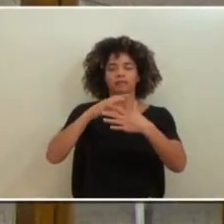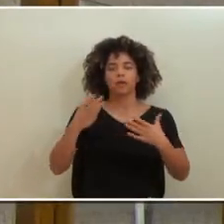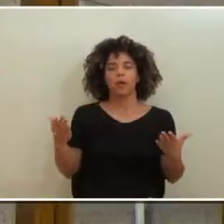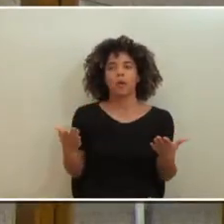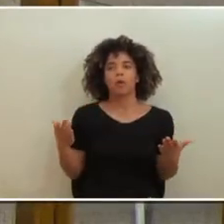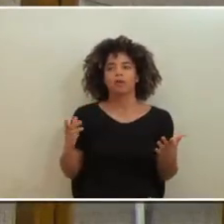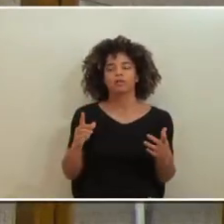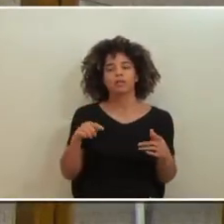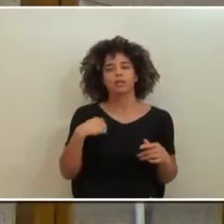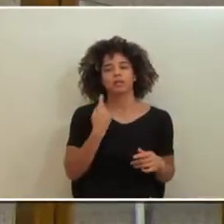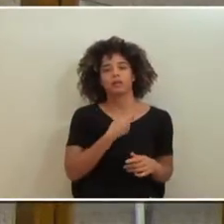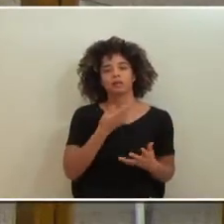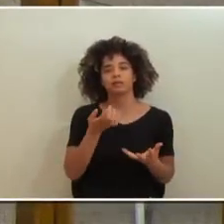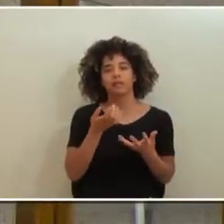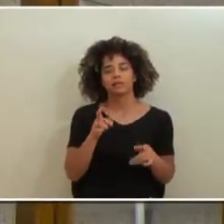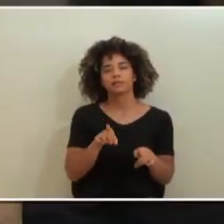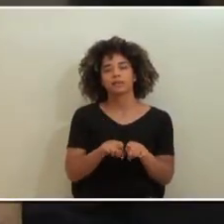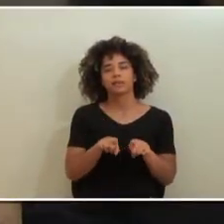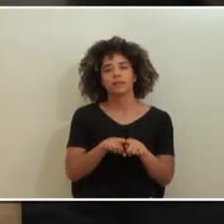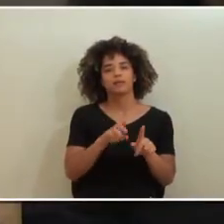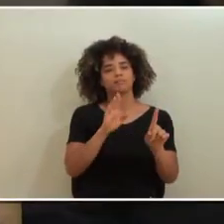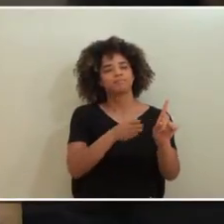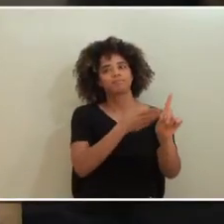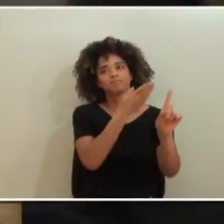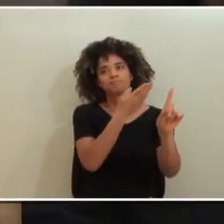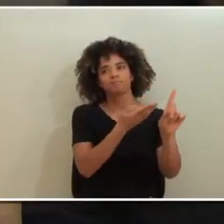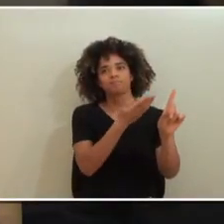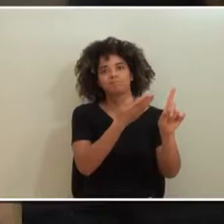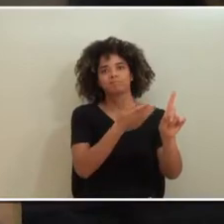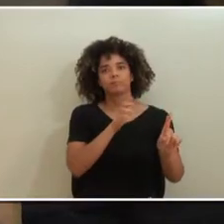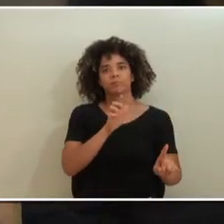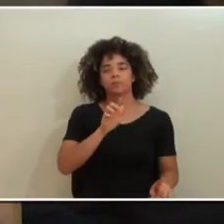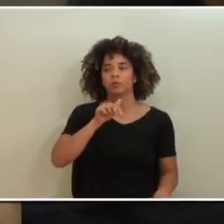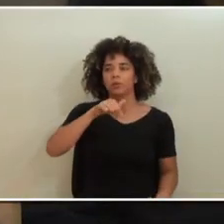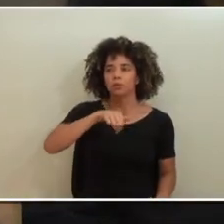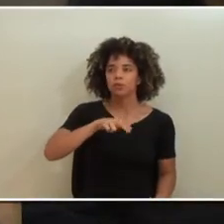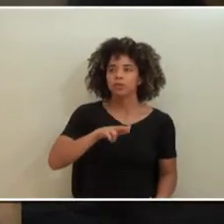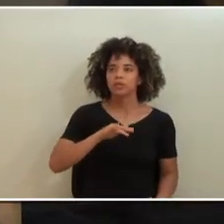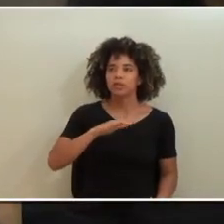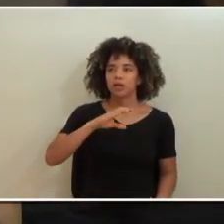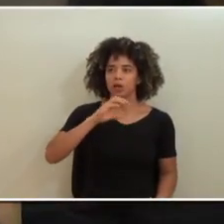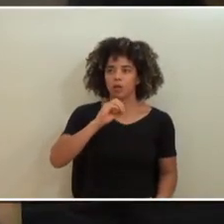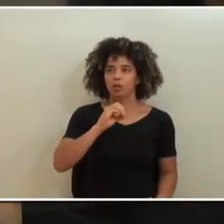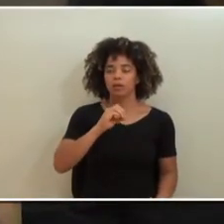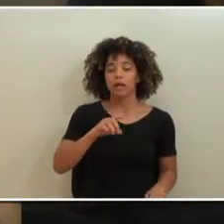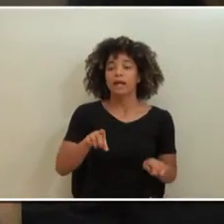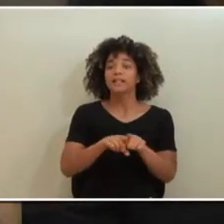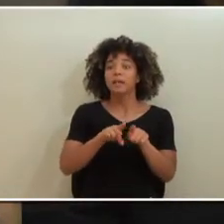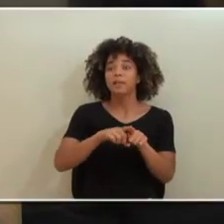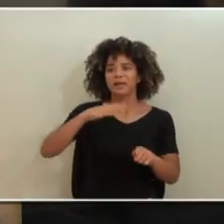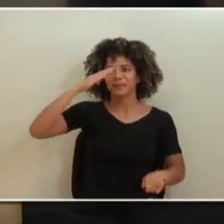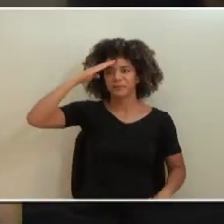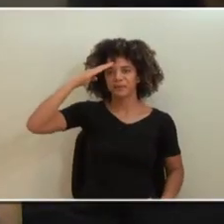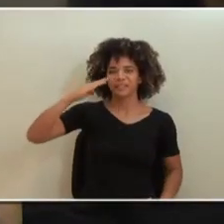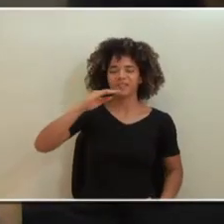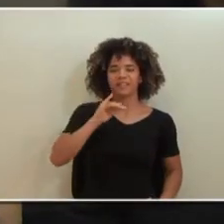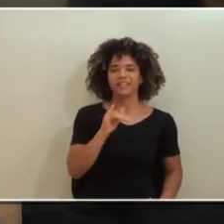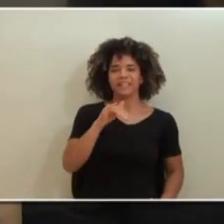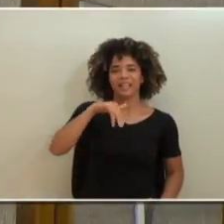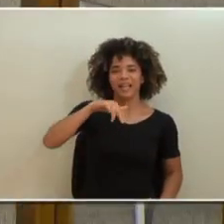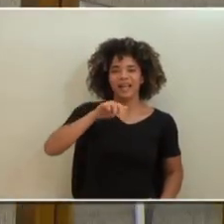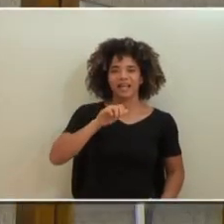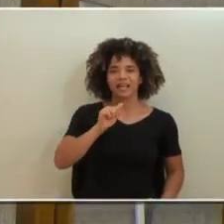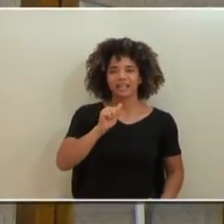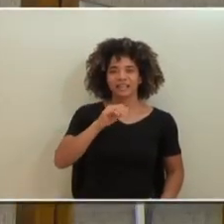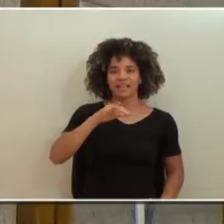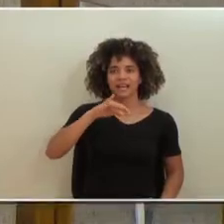Kiko, mas homenageia o movimento escoteiro como um todo. Eu posso falar do chefe Inácio, que está ali também. O chefe Inácio entrou quando era pai de jovem.